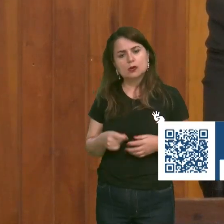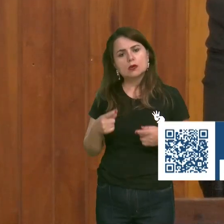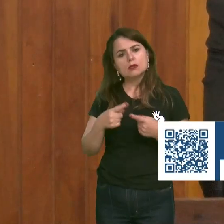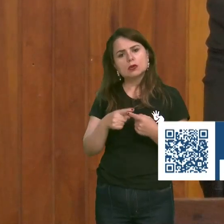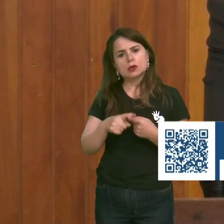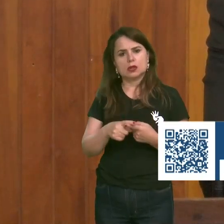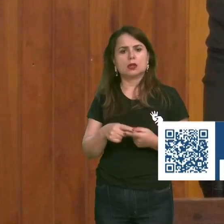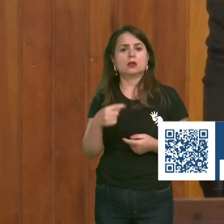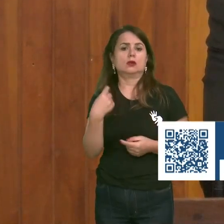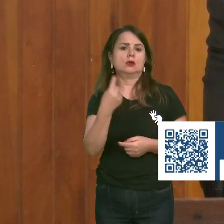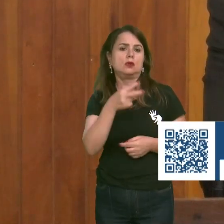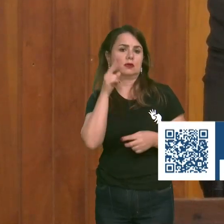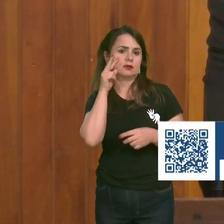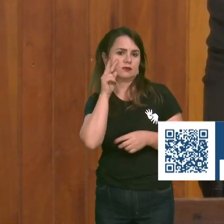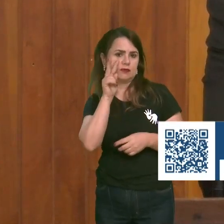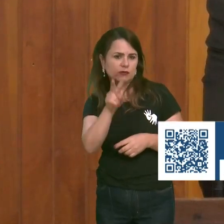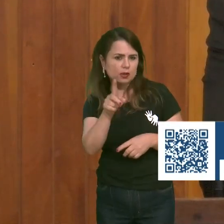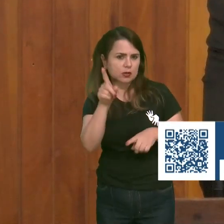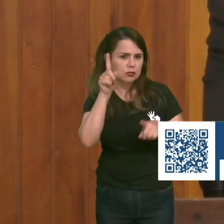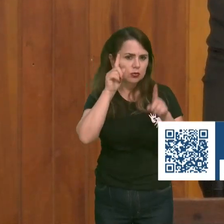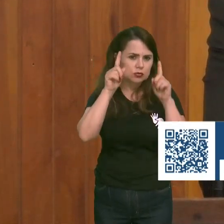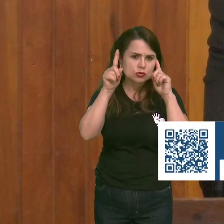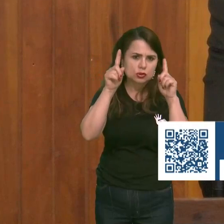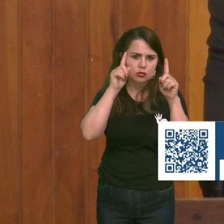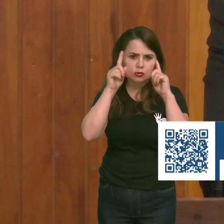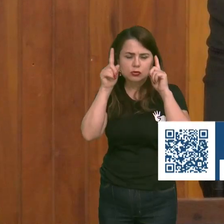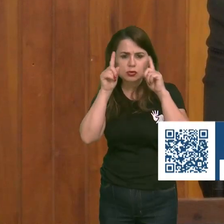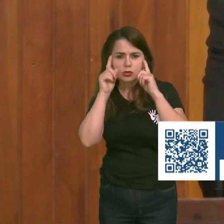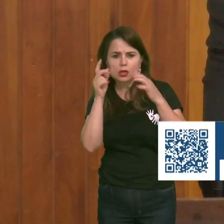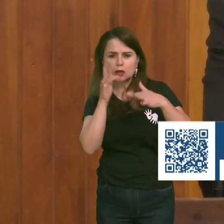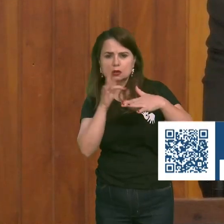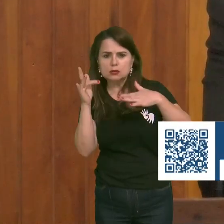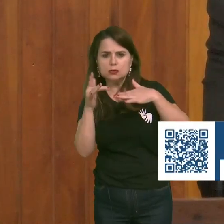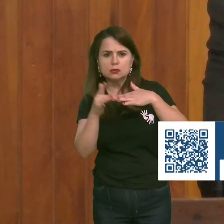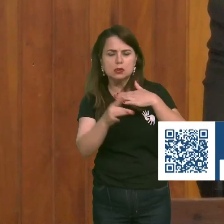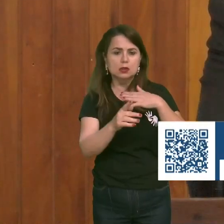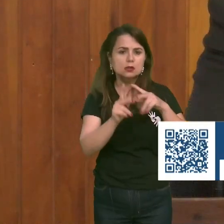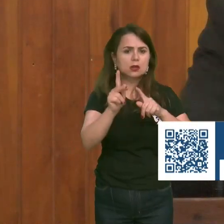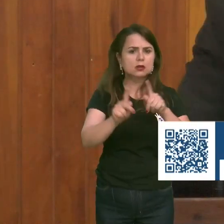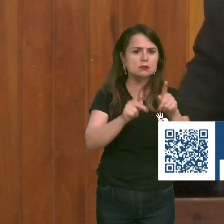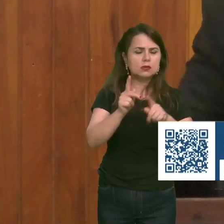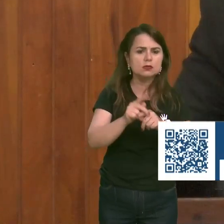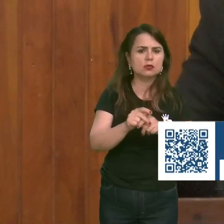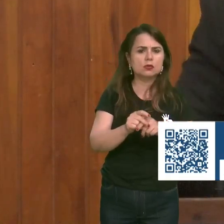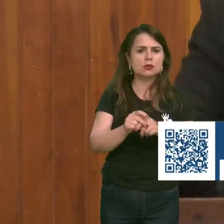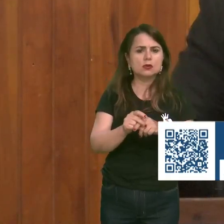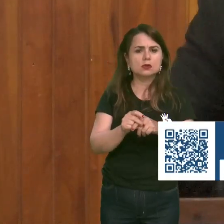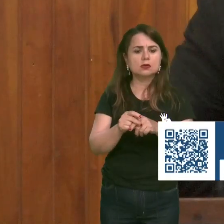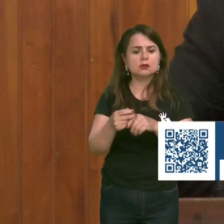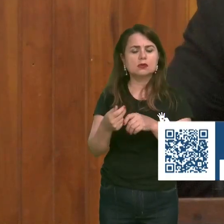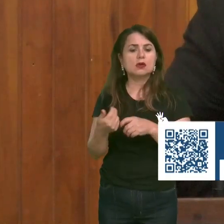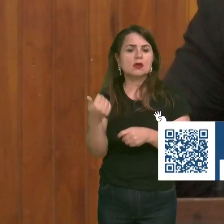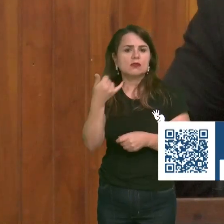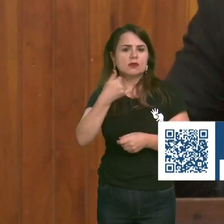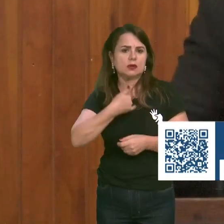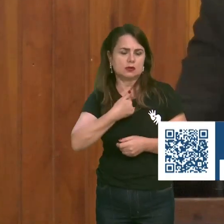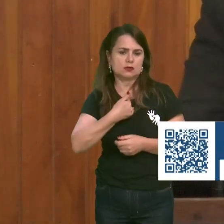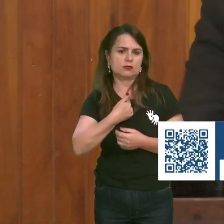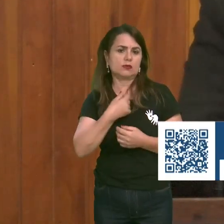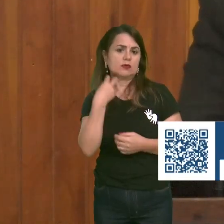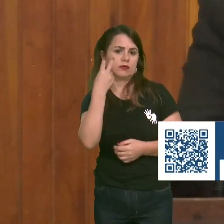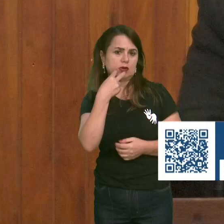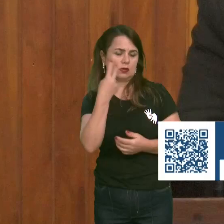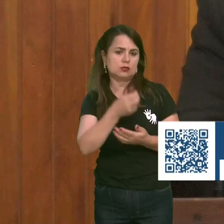diuturnamente na imprensa nas redes sociais as pessoas procurando esse vereadores que esse dinheiro de